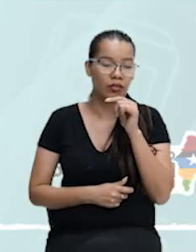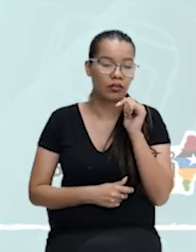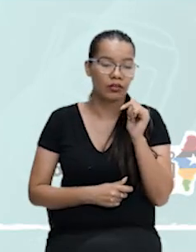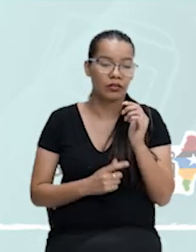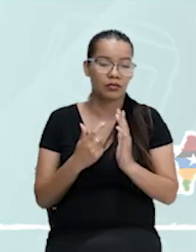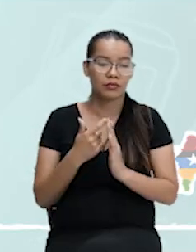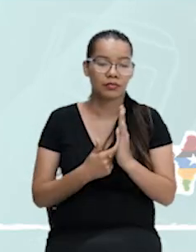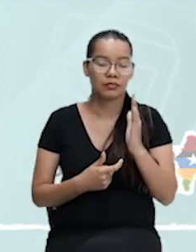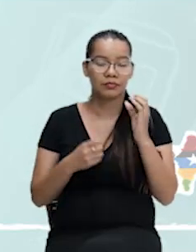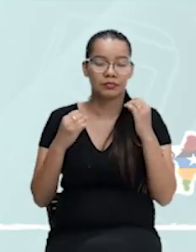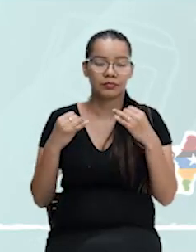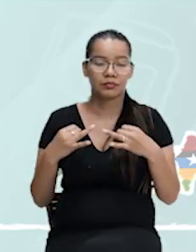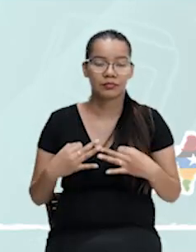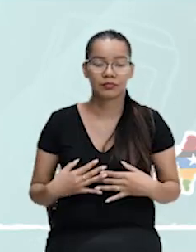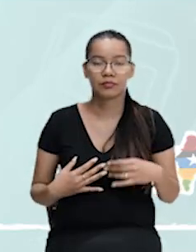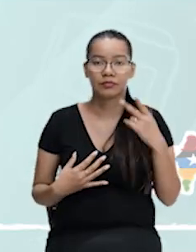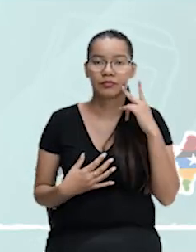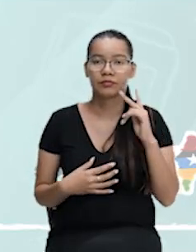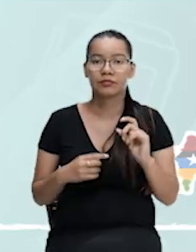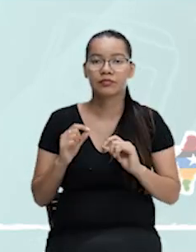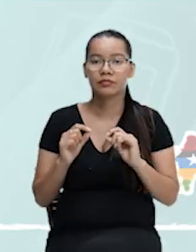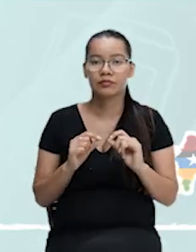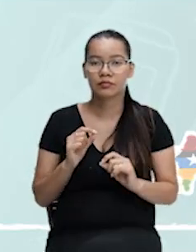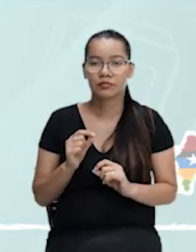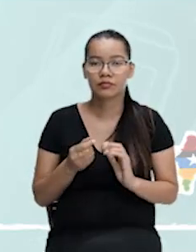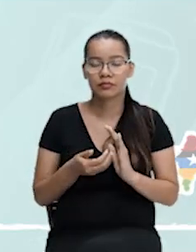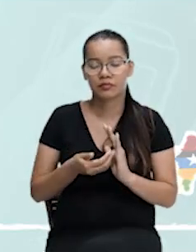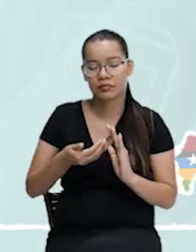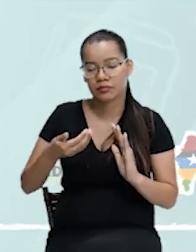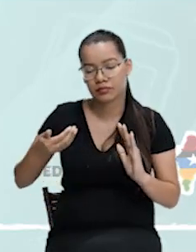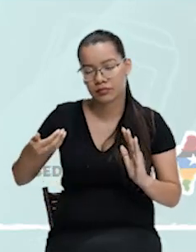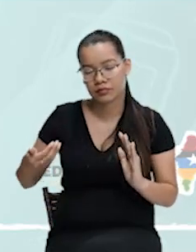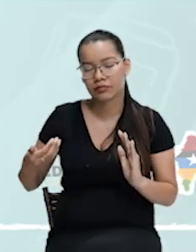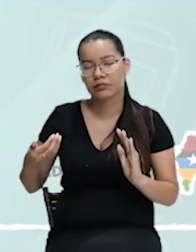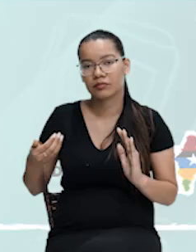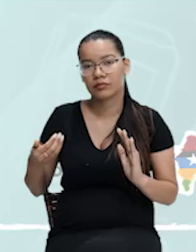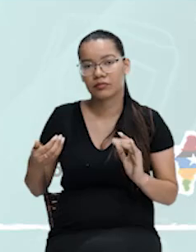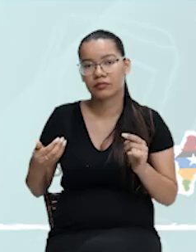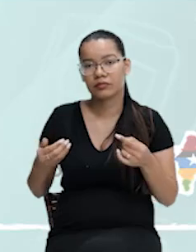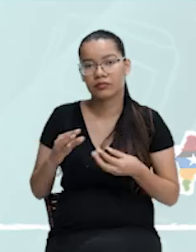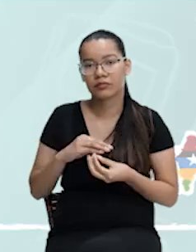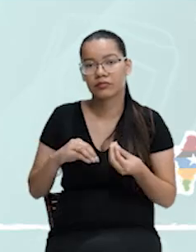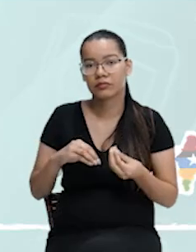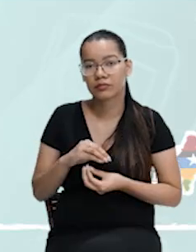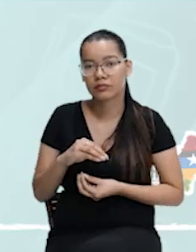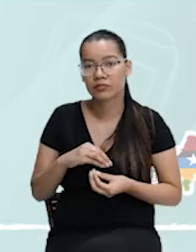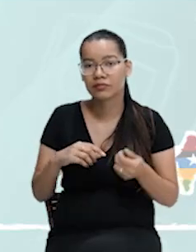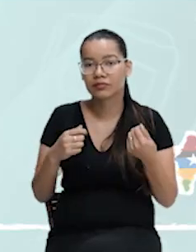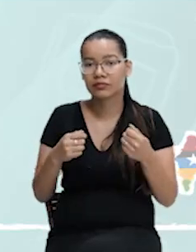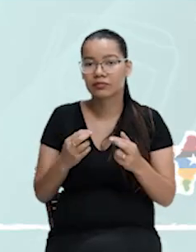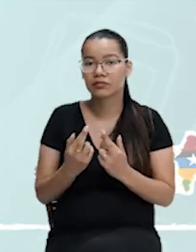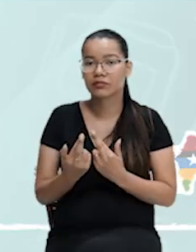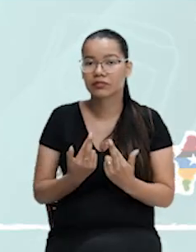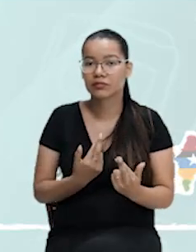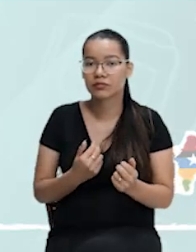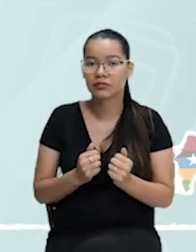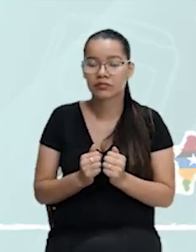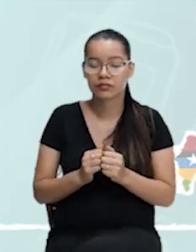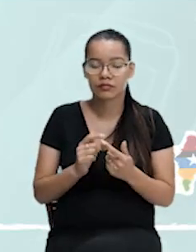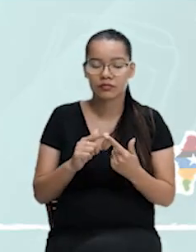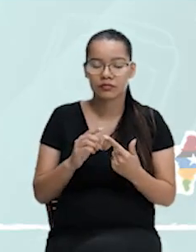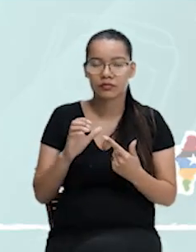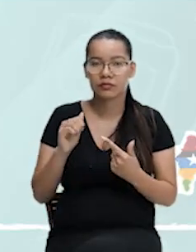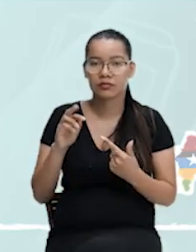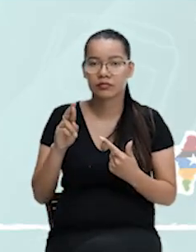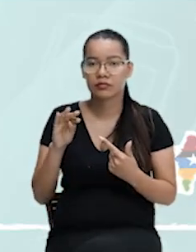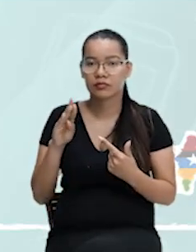reação, para ser retirado, né, essa substância, ele precisa reagir com o